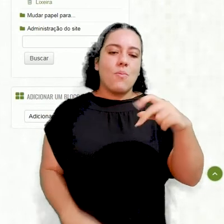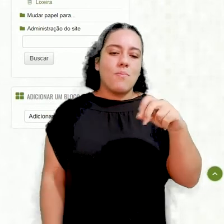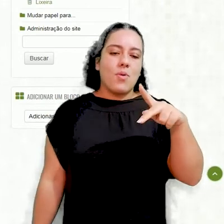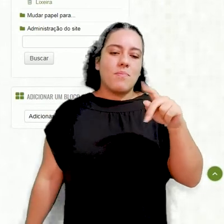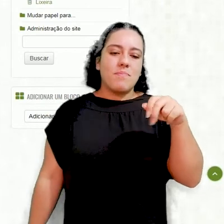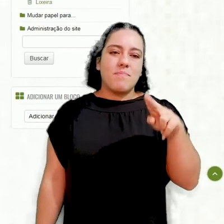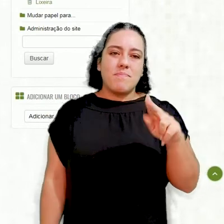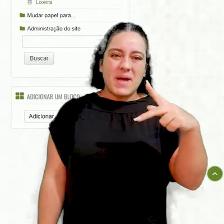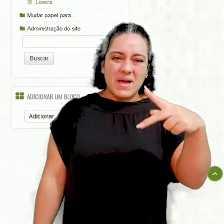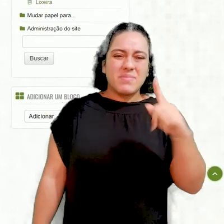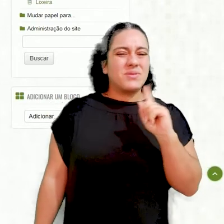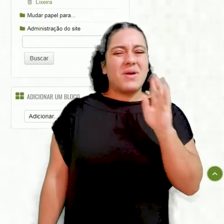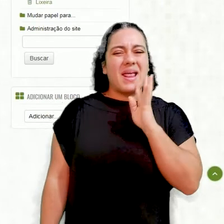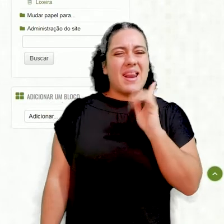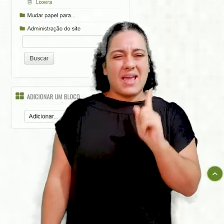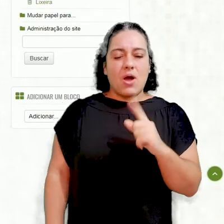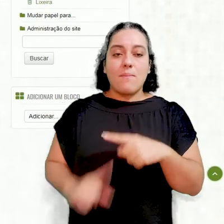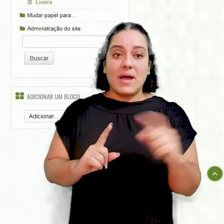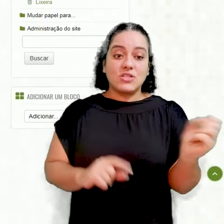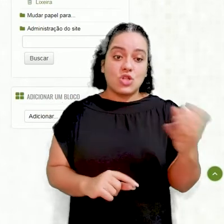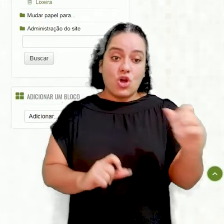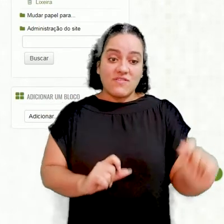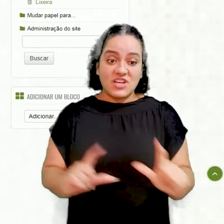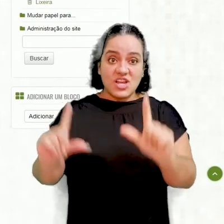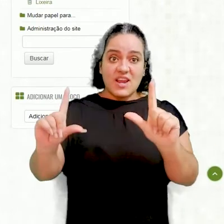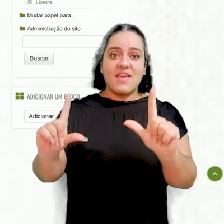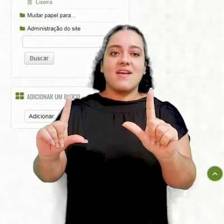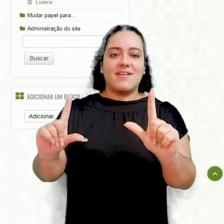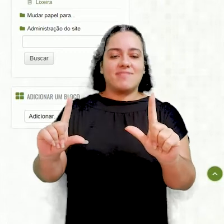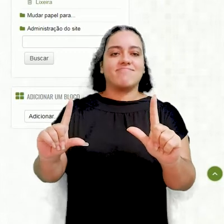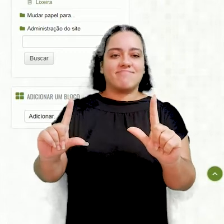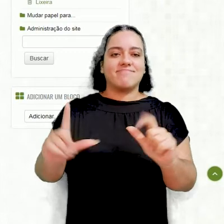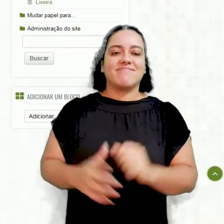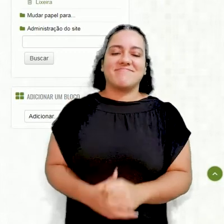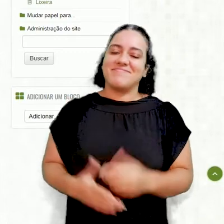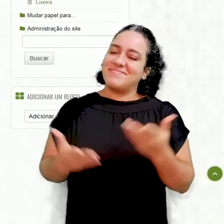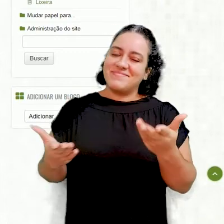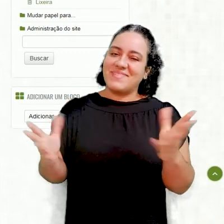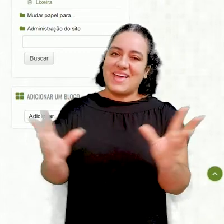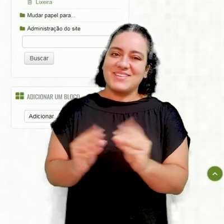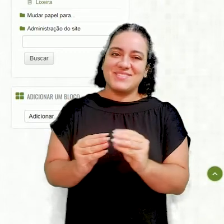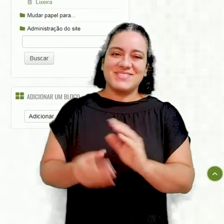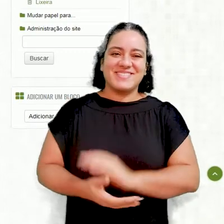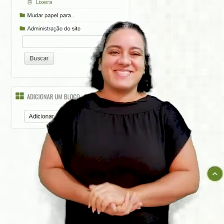legal, tá vendo? Mas se fosse em nova janela, abriria em nova janela. É isso aí.